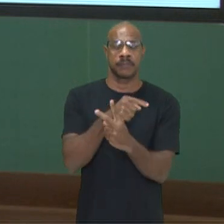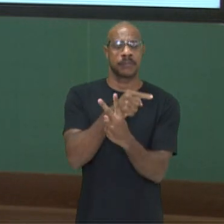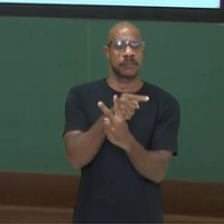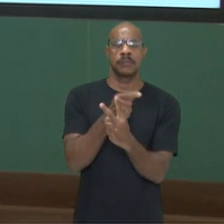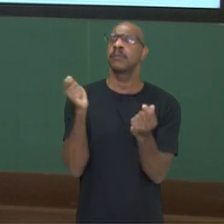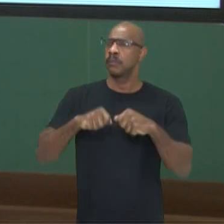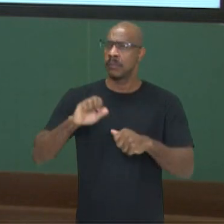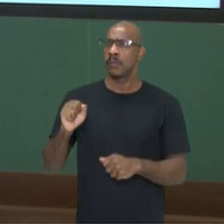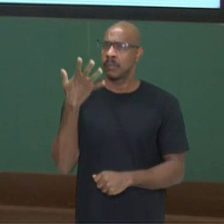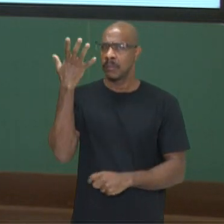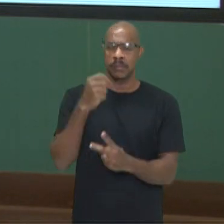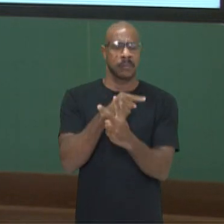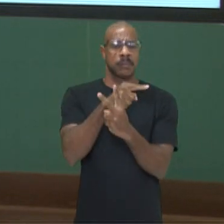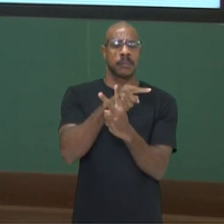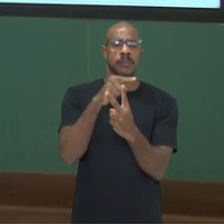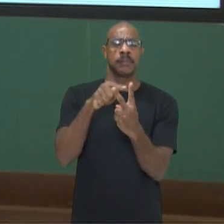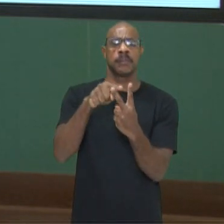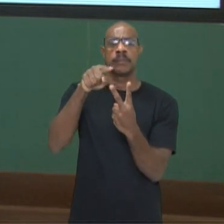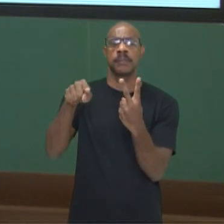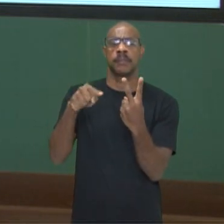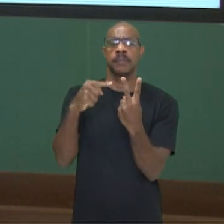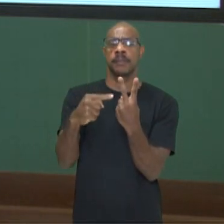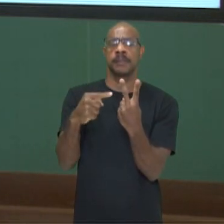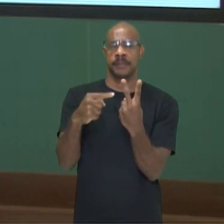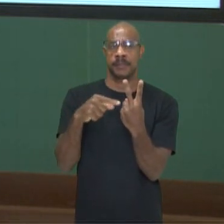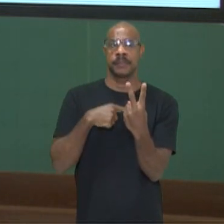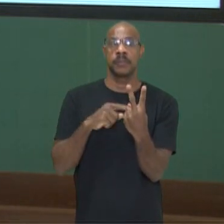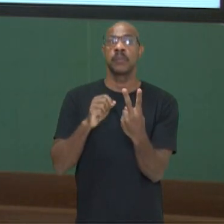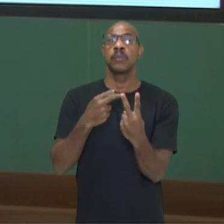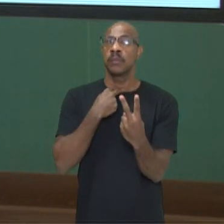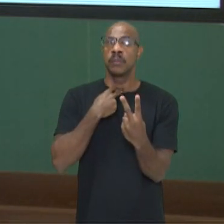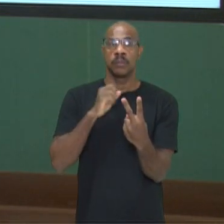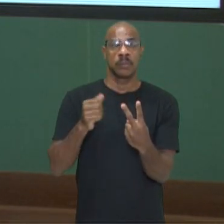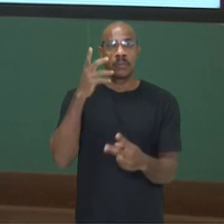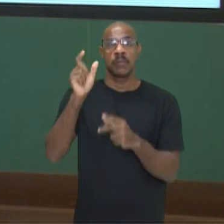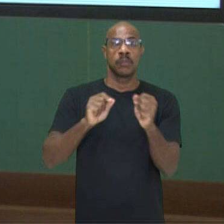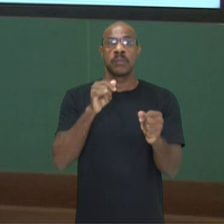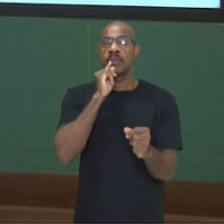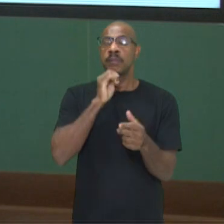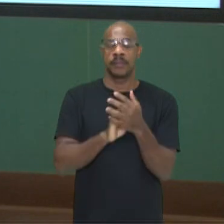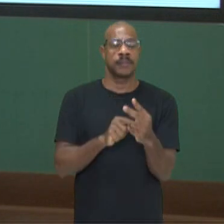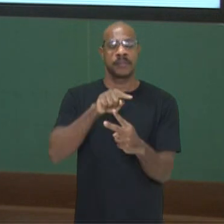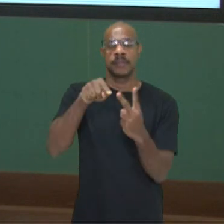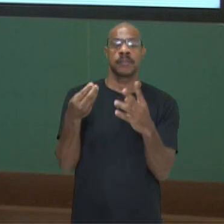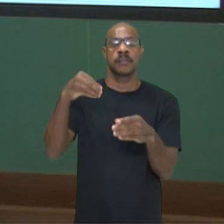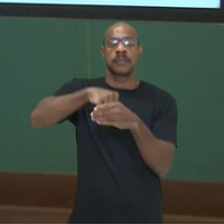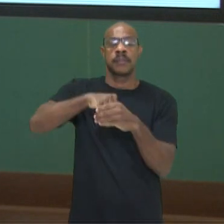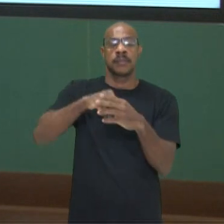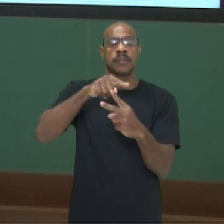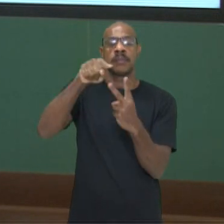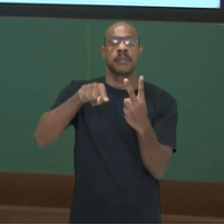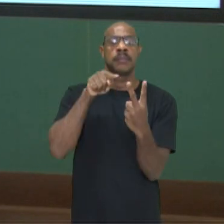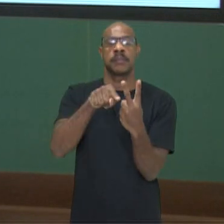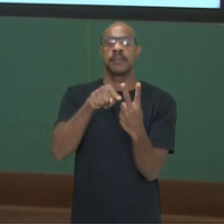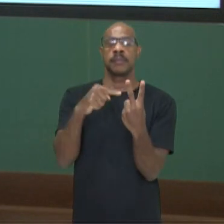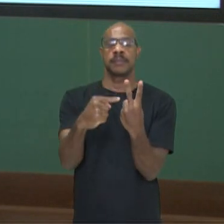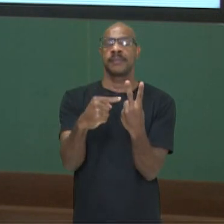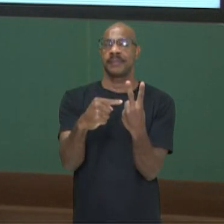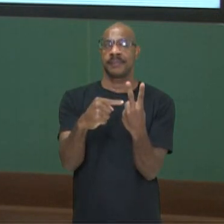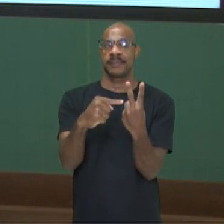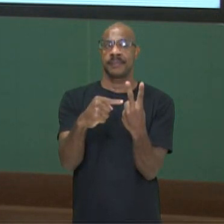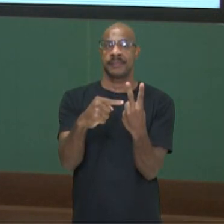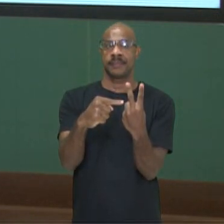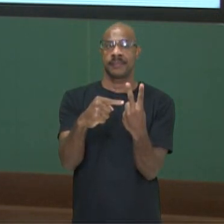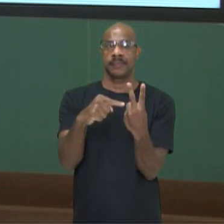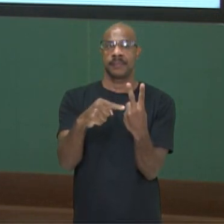pode acontecer sim. O que não pode acontecer é quando o sinalzinho vai dentro da raiz, né?